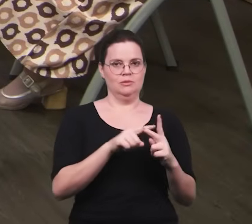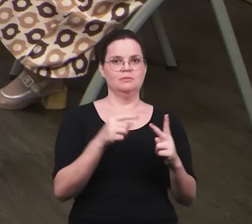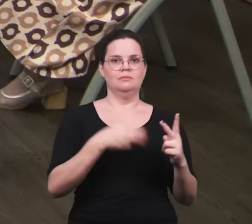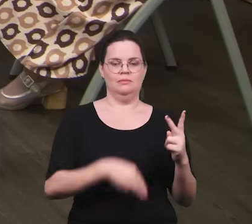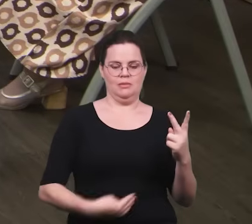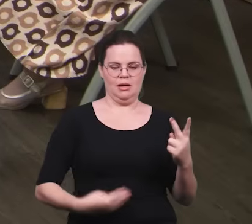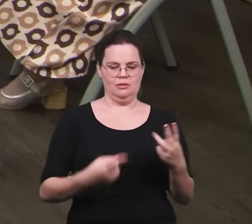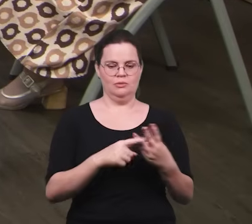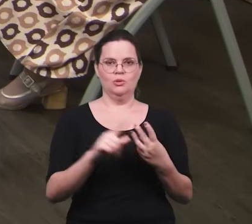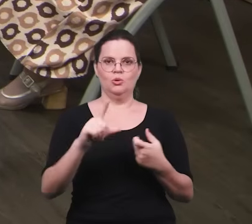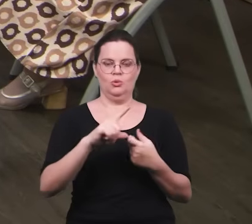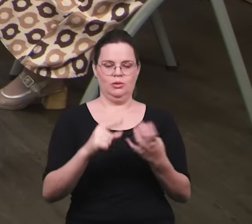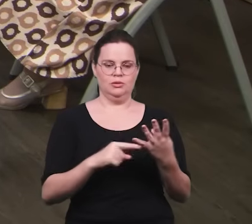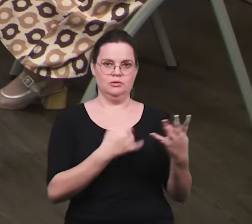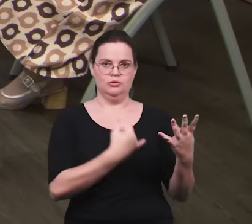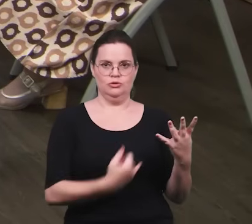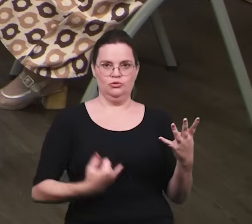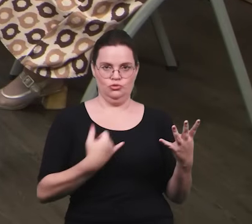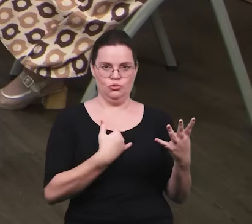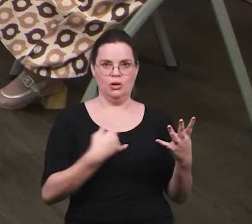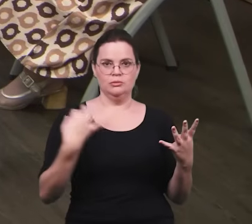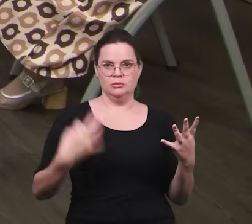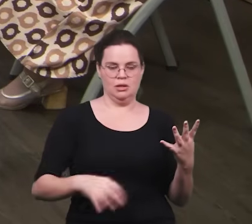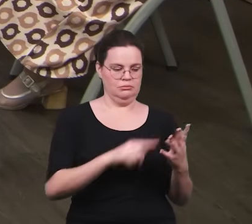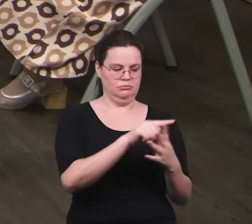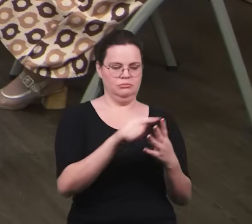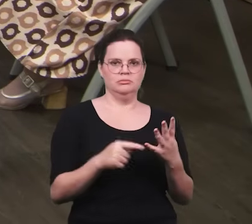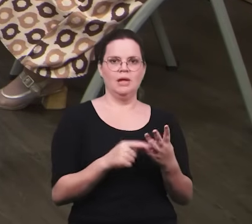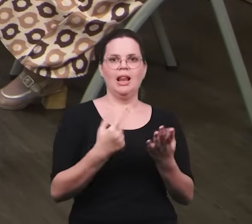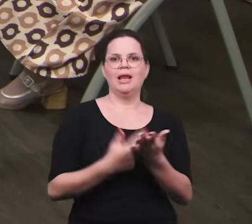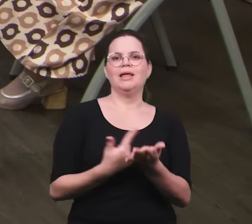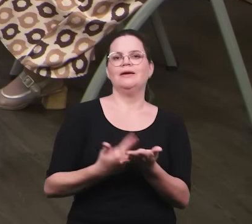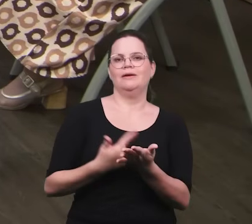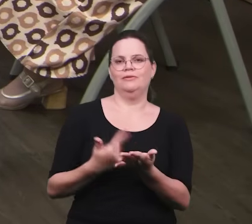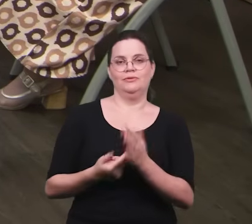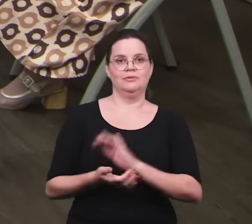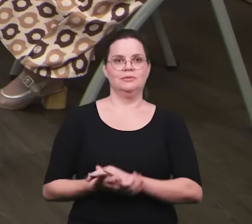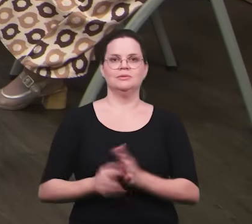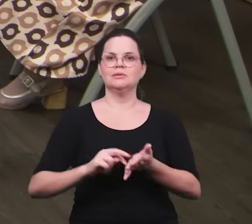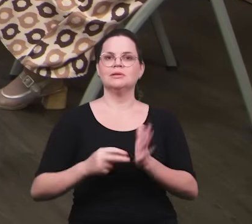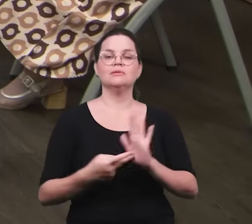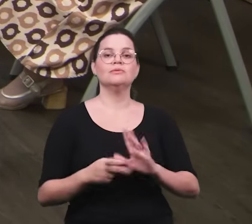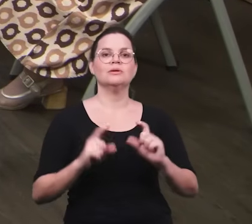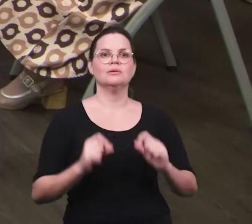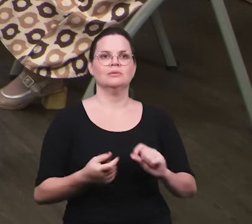Mateus, Marcos, Lucas, João. De uma maneira didática, é como se tivessem ali,